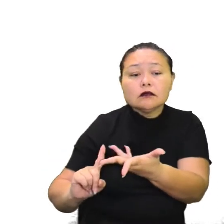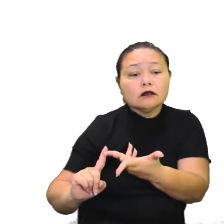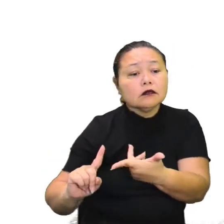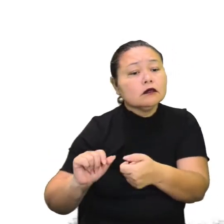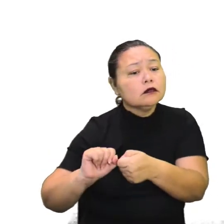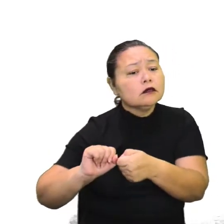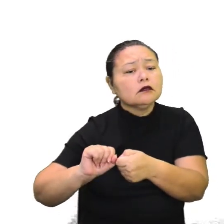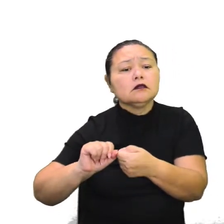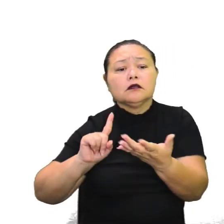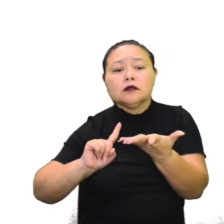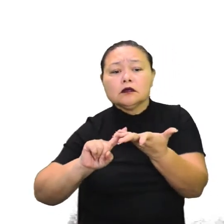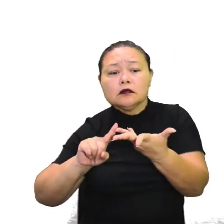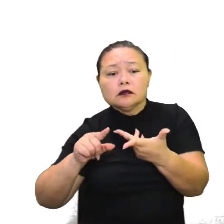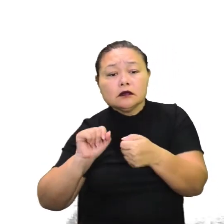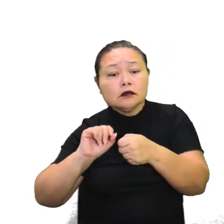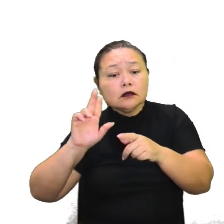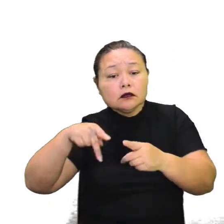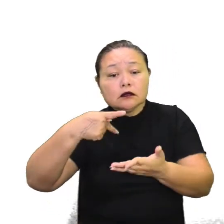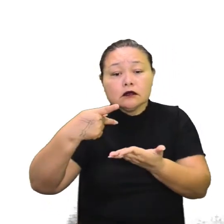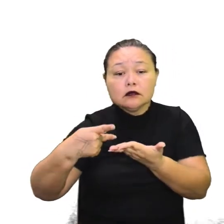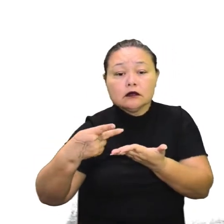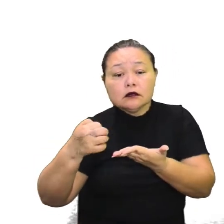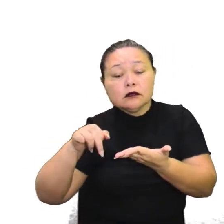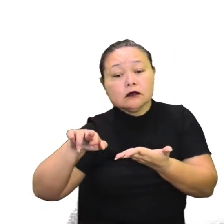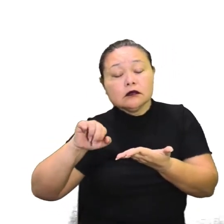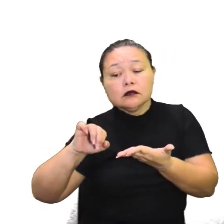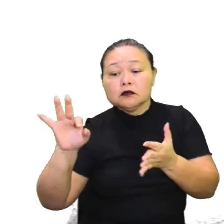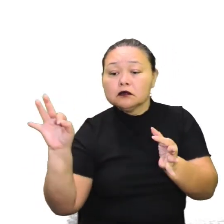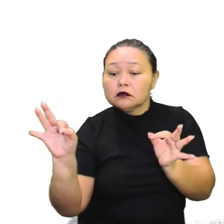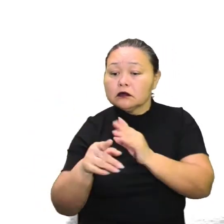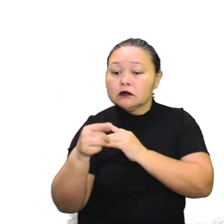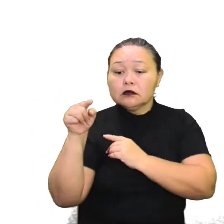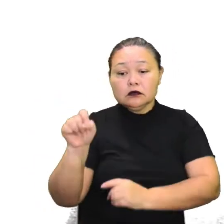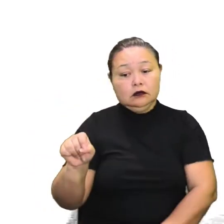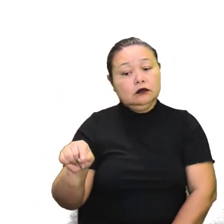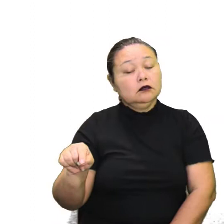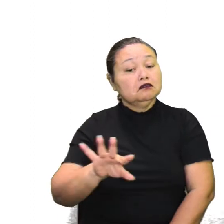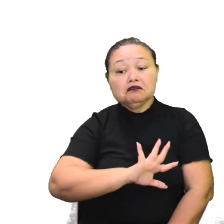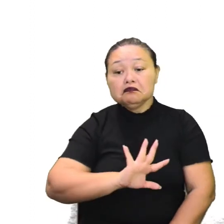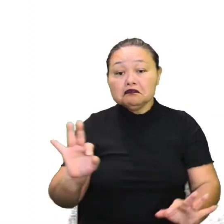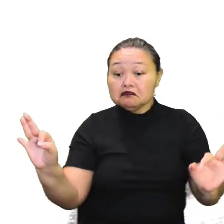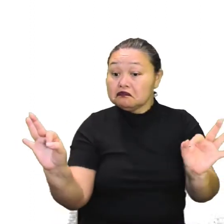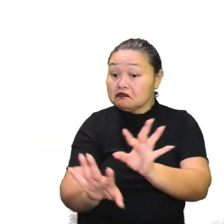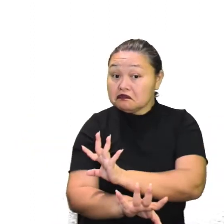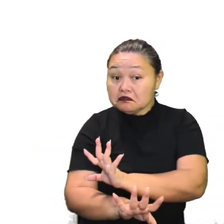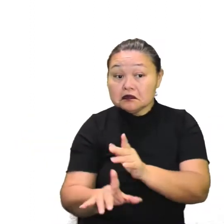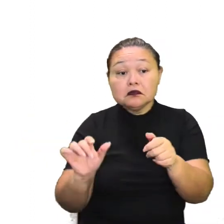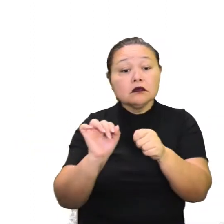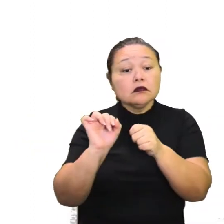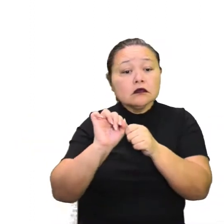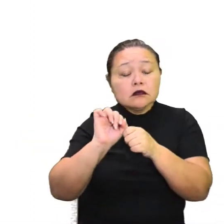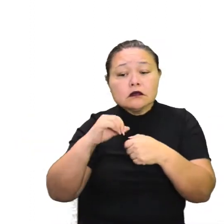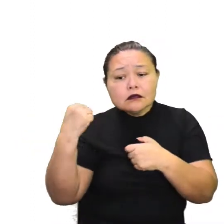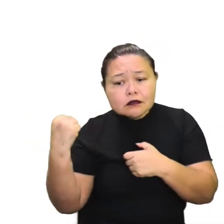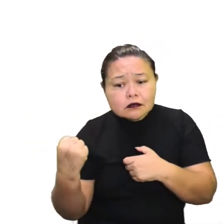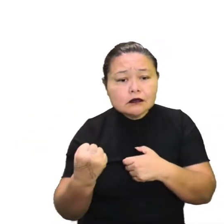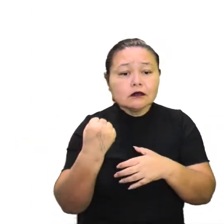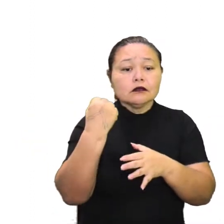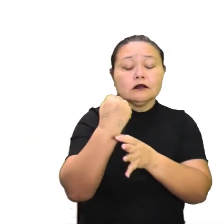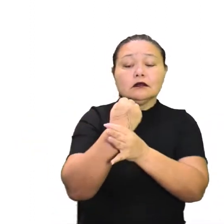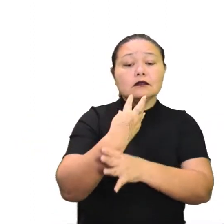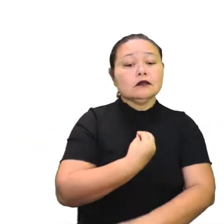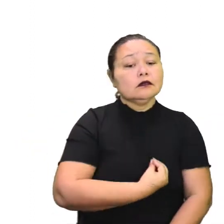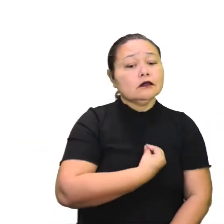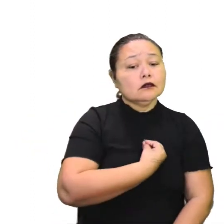vários. 1000 transes padeceu no equóreo, ponto. Por segurar a vida e aos seus a